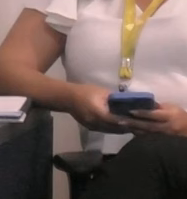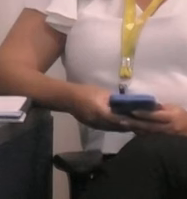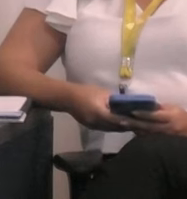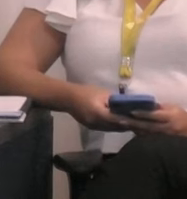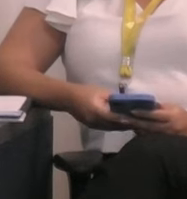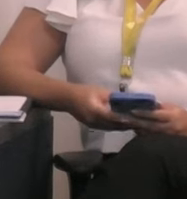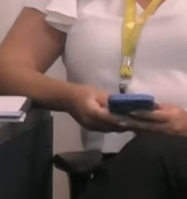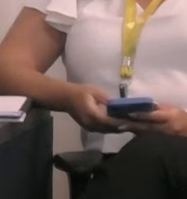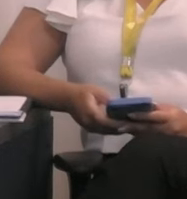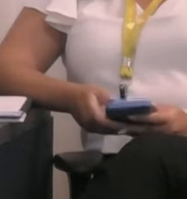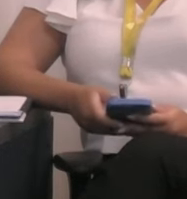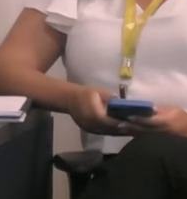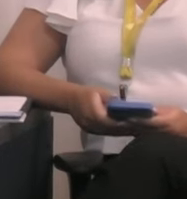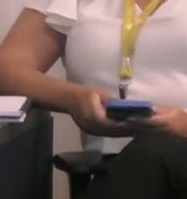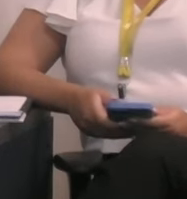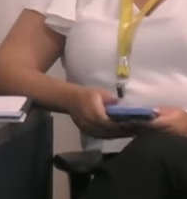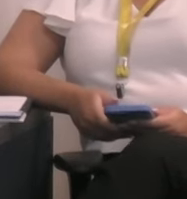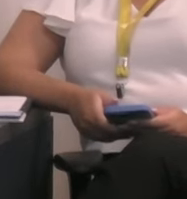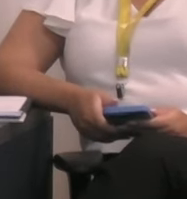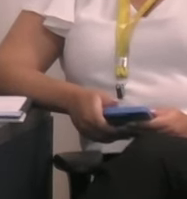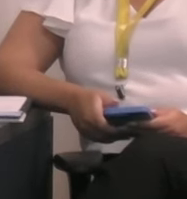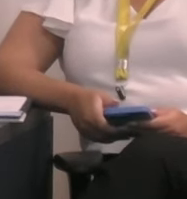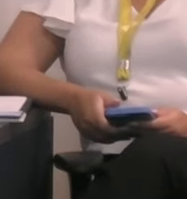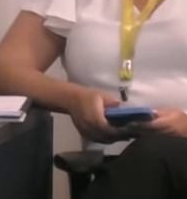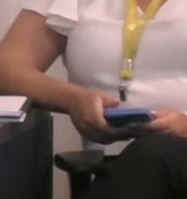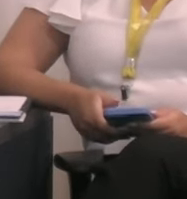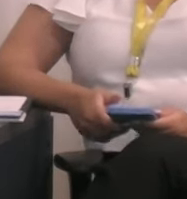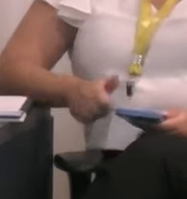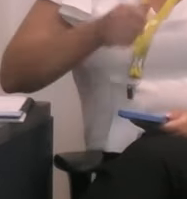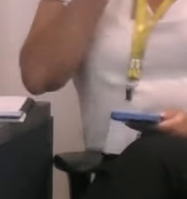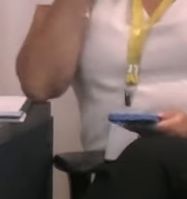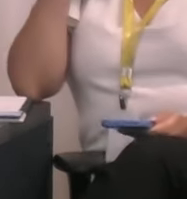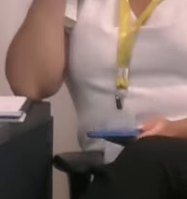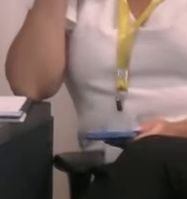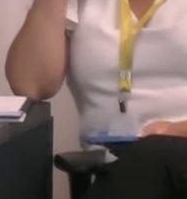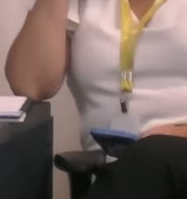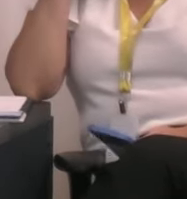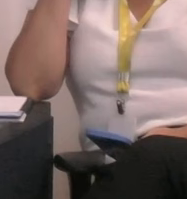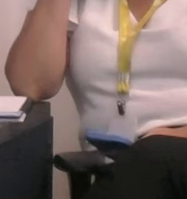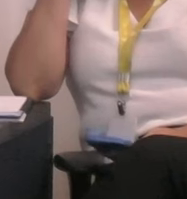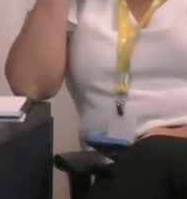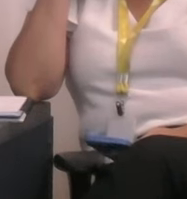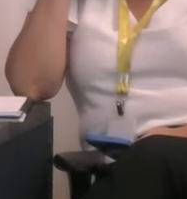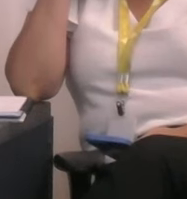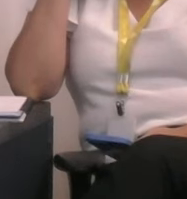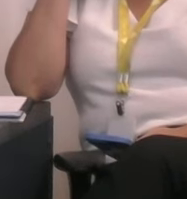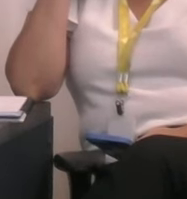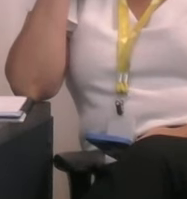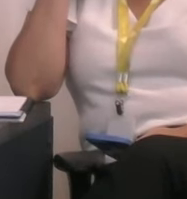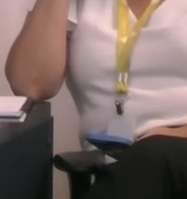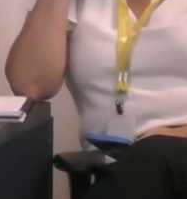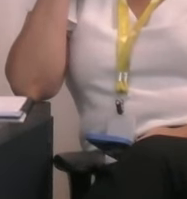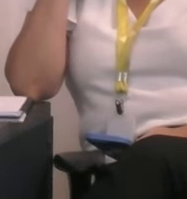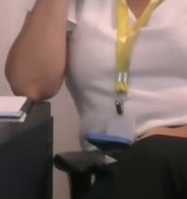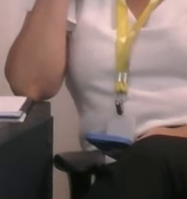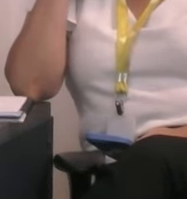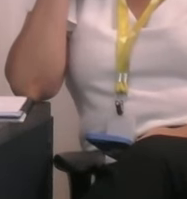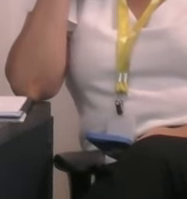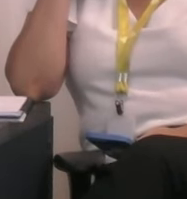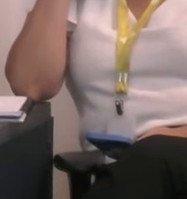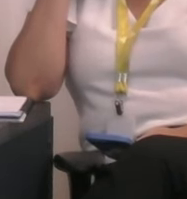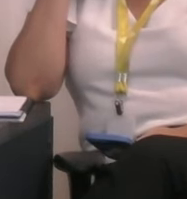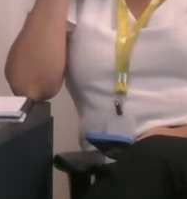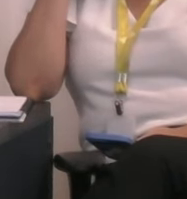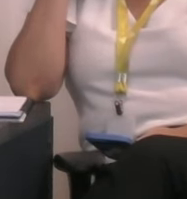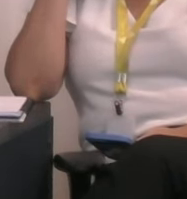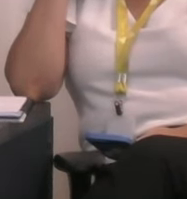duas concessionárias. A situação, primeiro, eu adentrei com uma ação popular tentando fazer